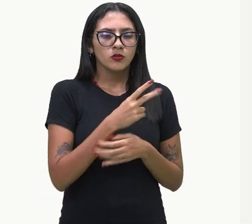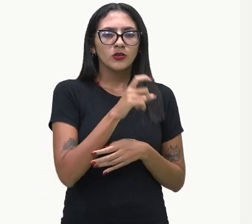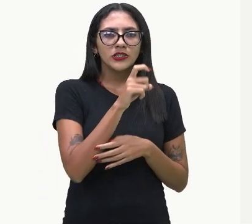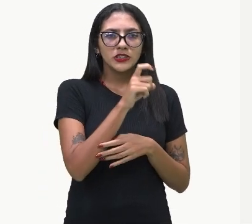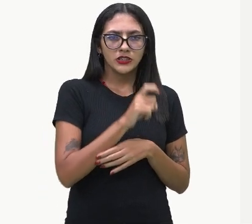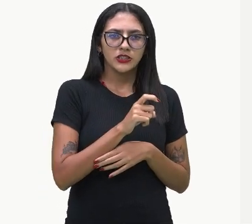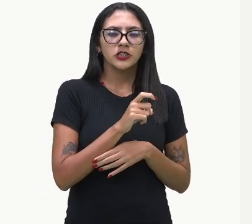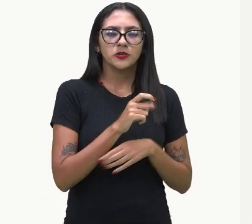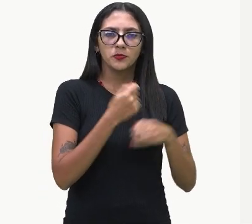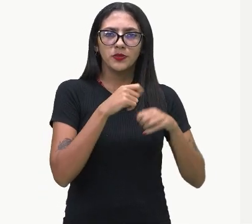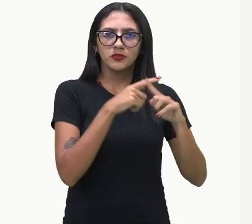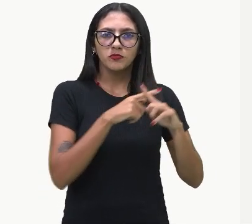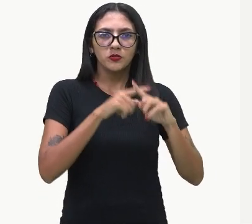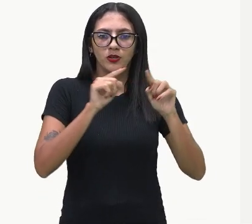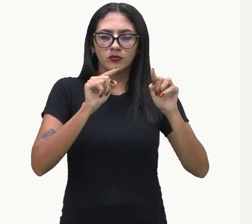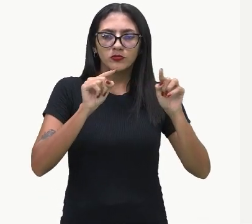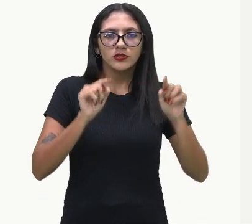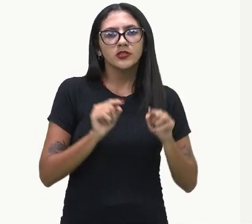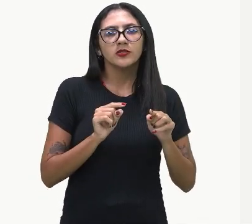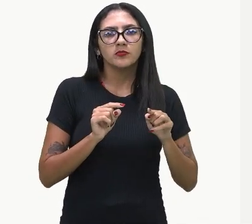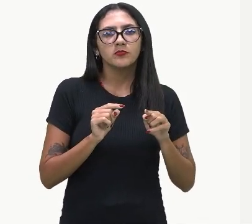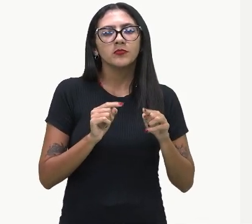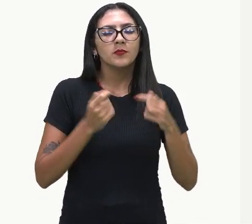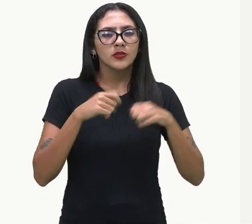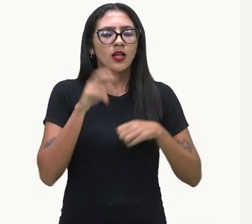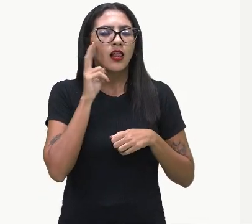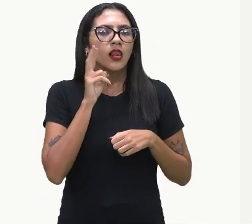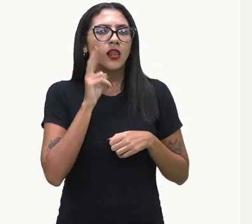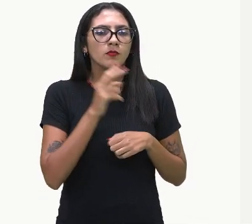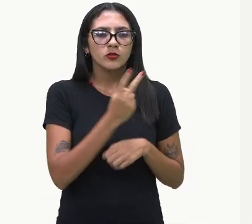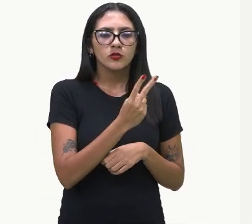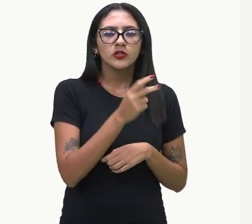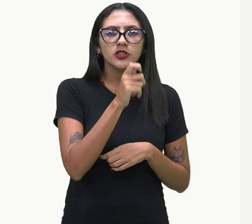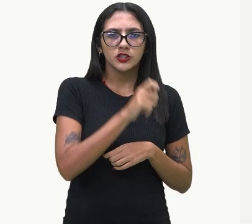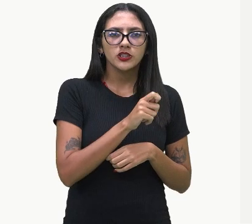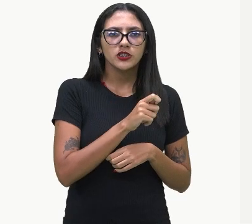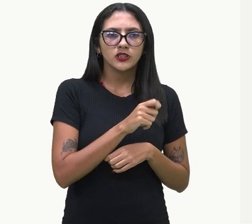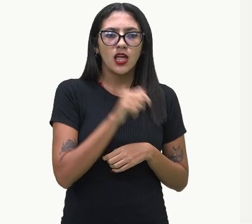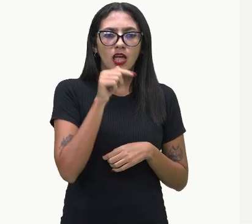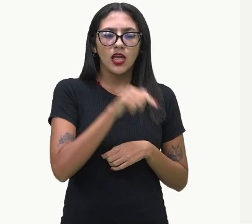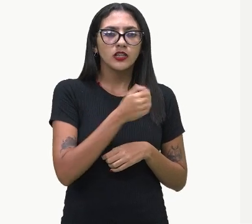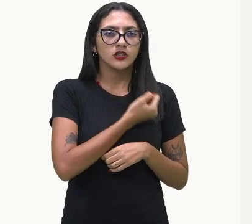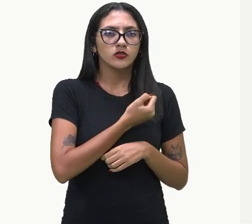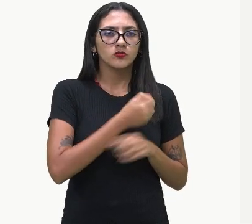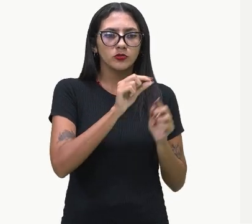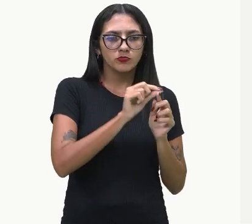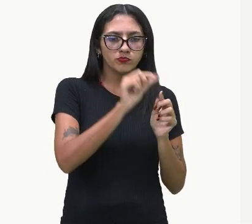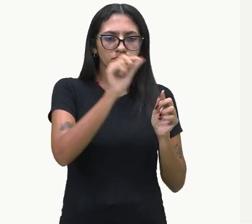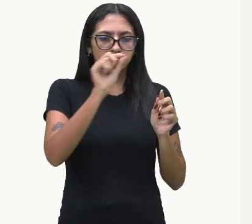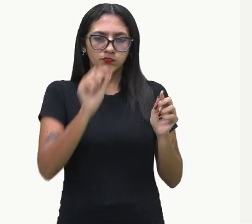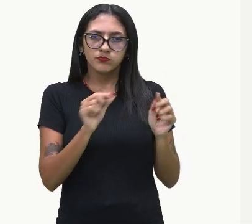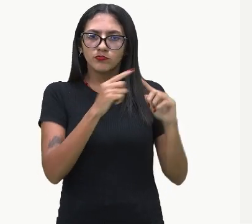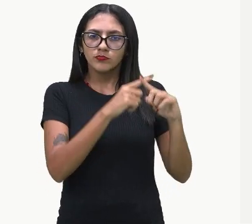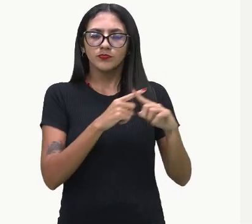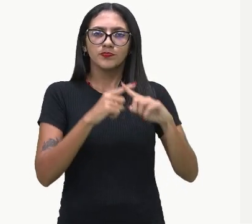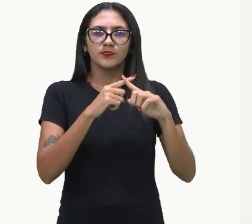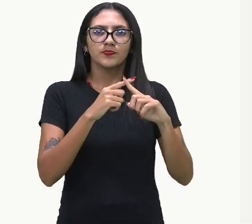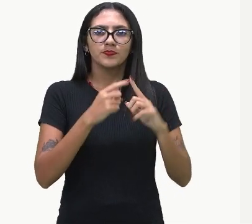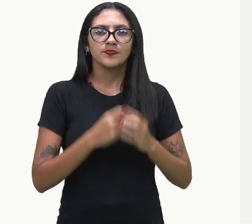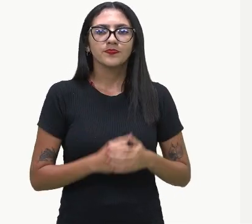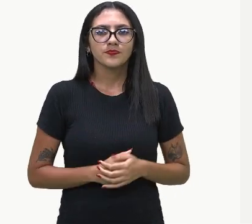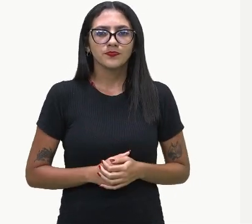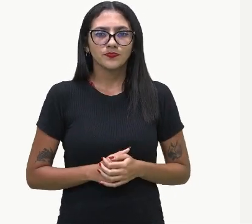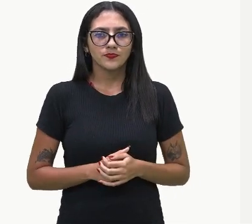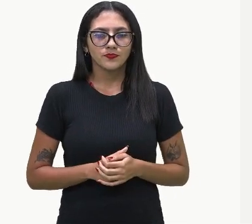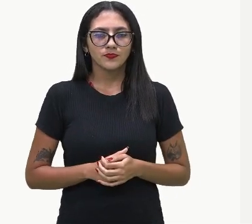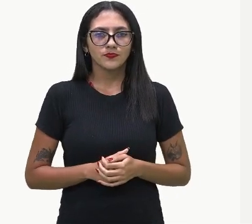tem mais de um termo, a gente tem que fazer a multiplicação distributiva. Ok?